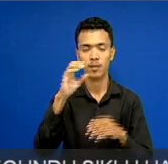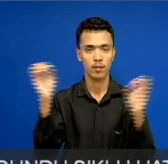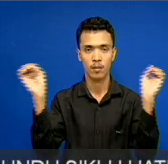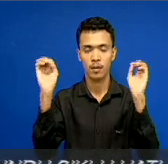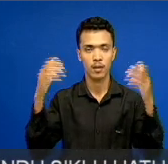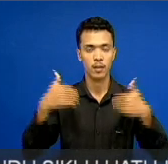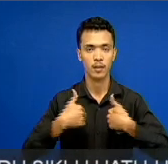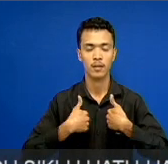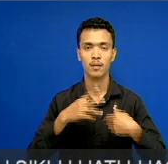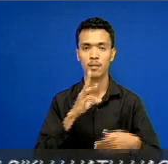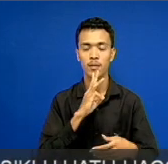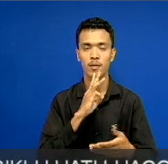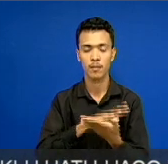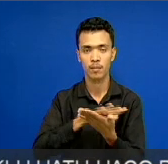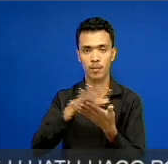Bemos.